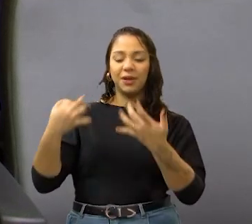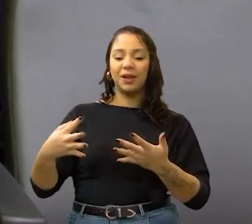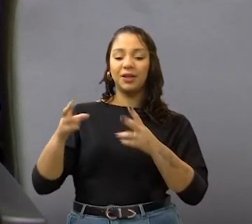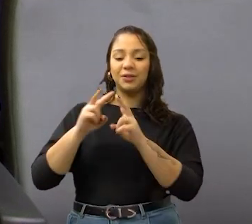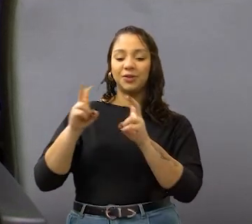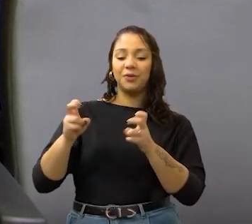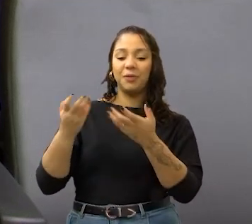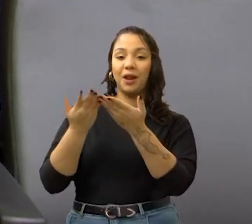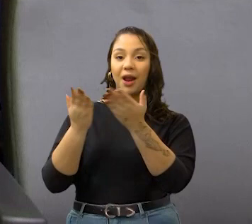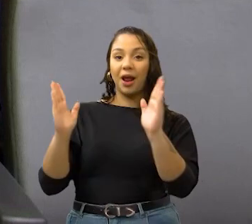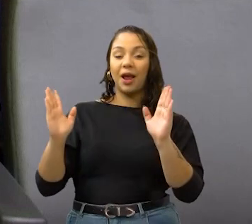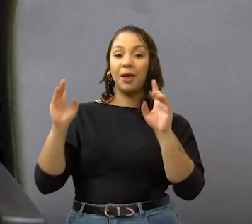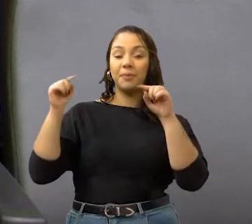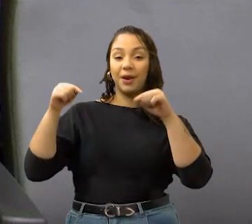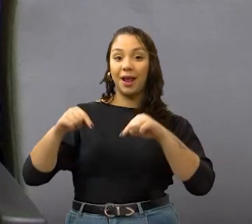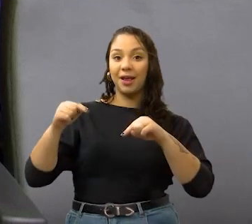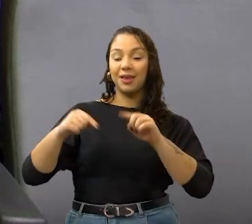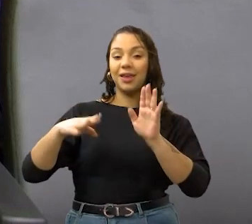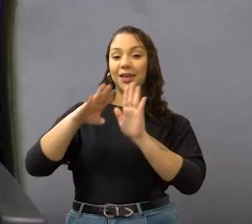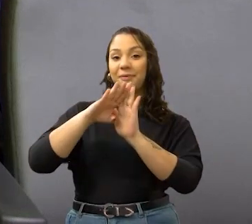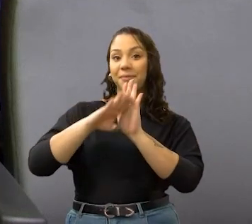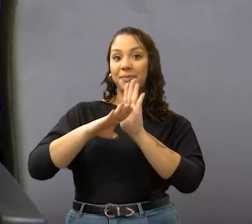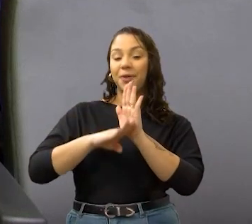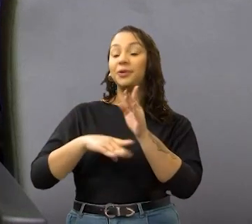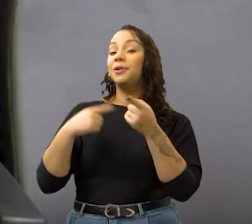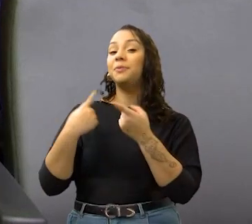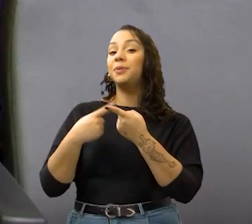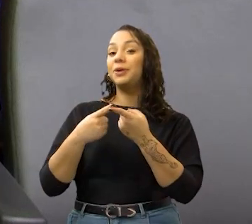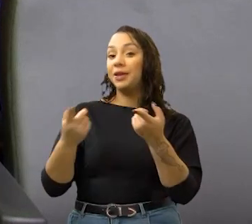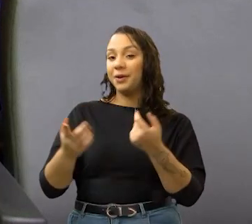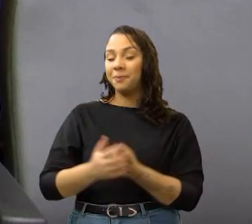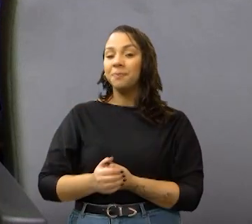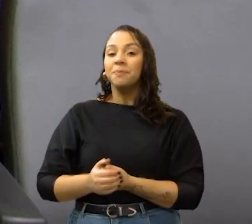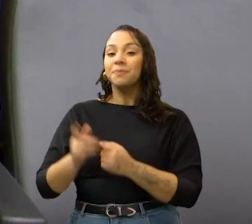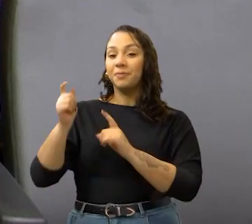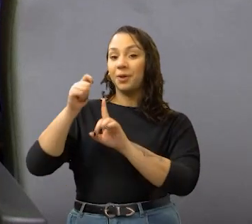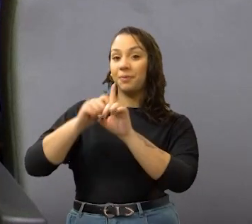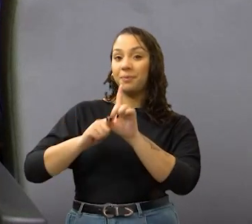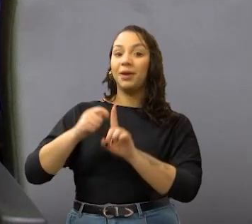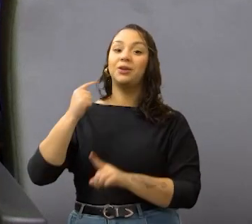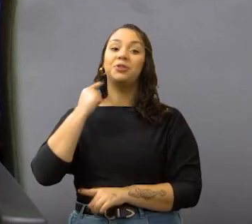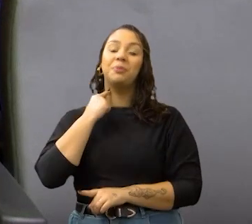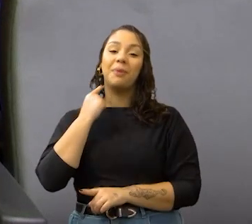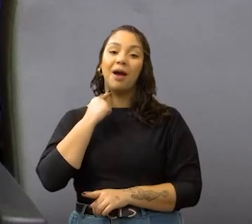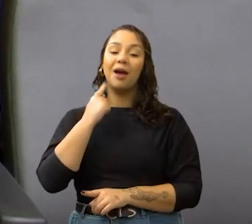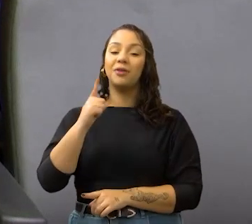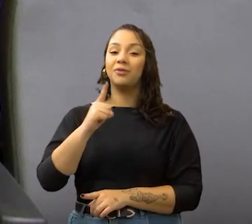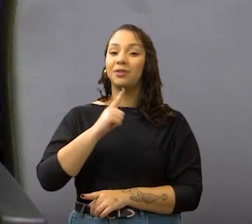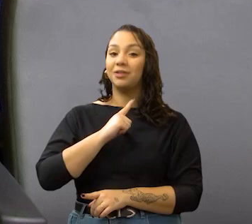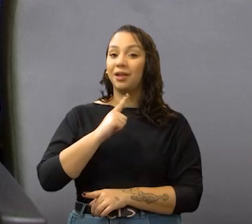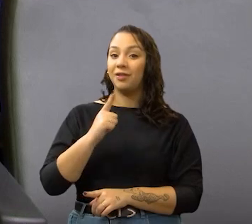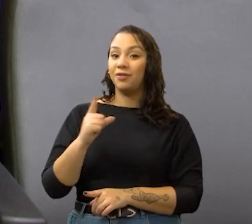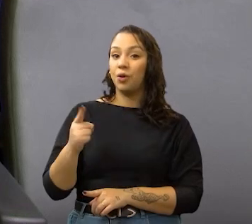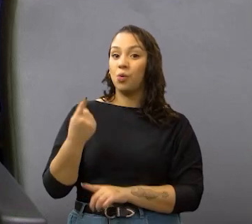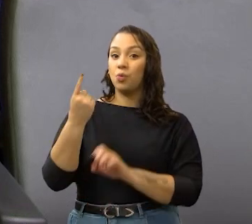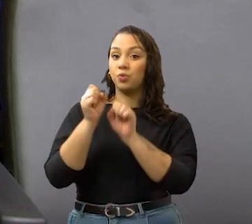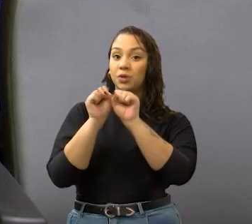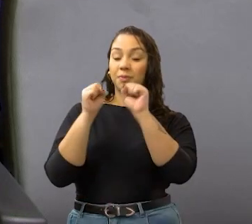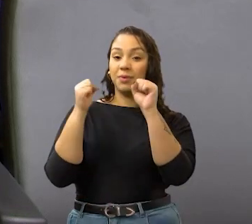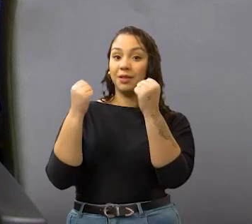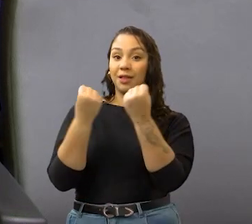neste assunto. A gente abre então aqui o nosso Em Pauta, porque no mês de maio você realizou